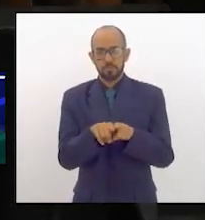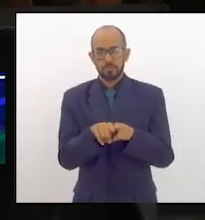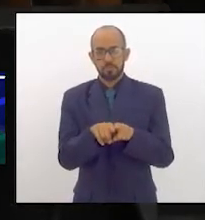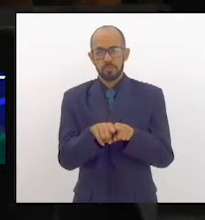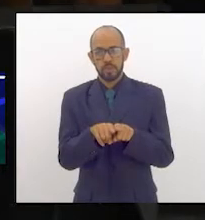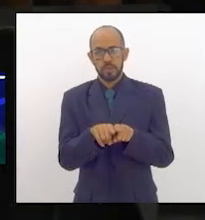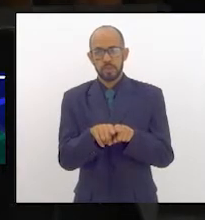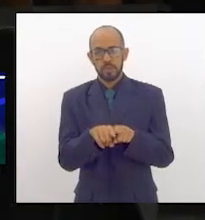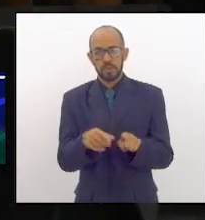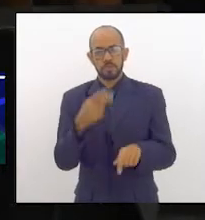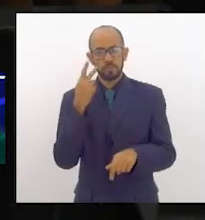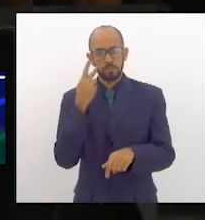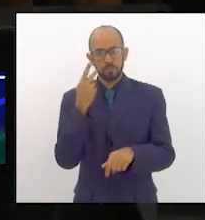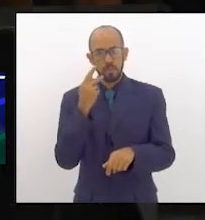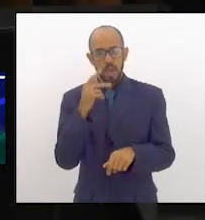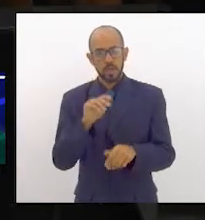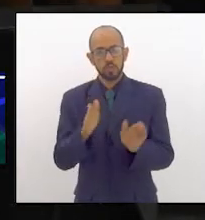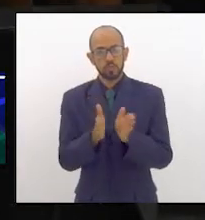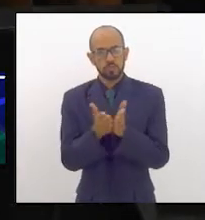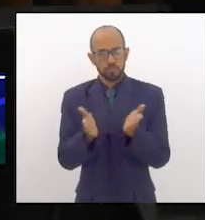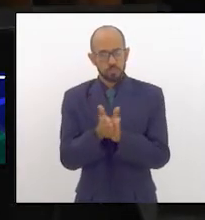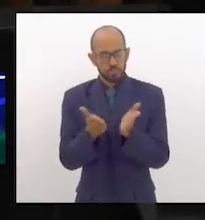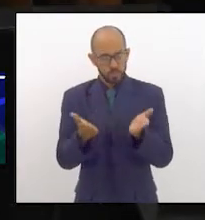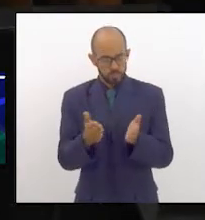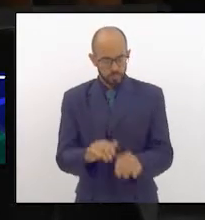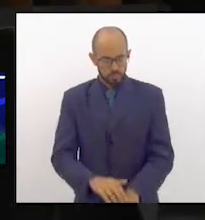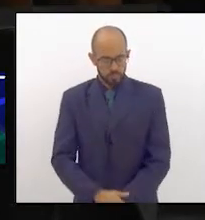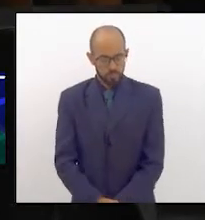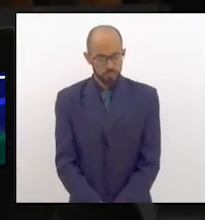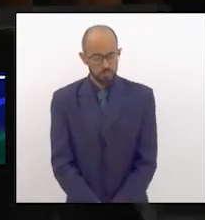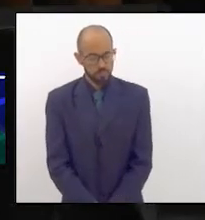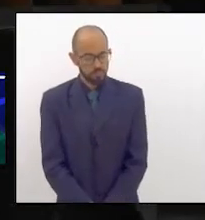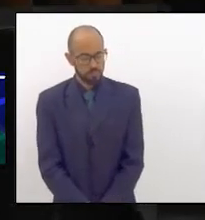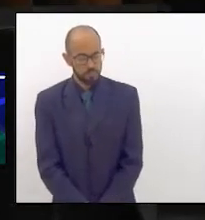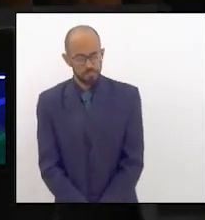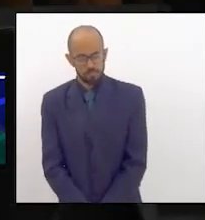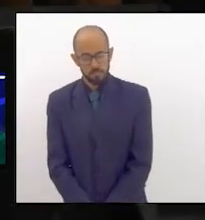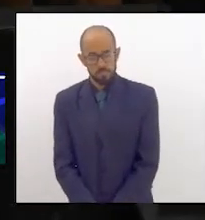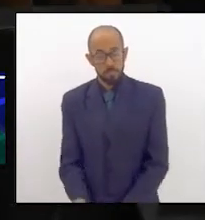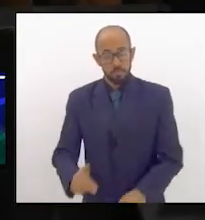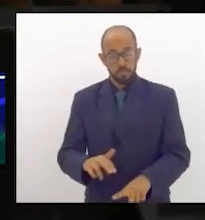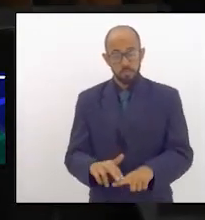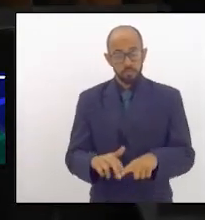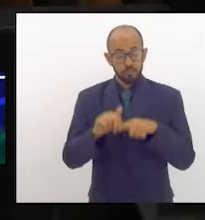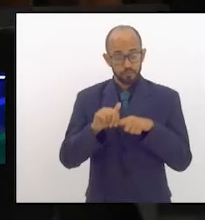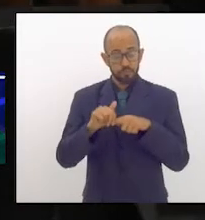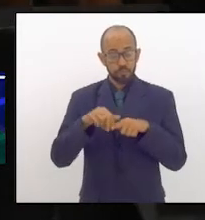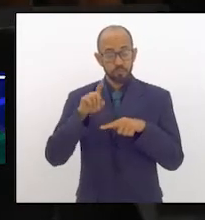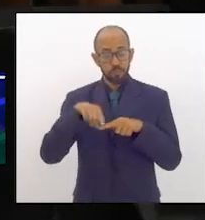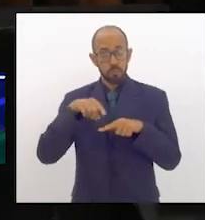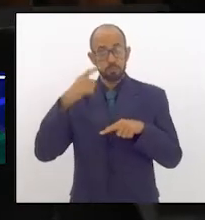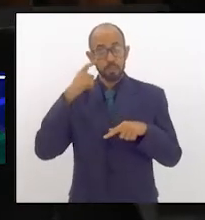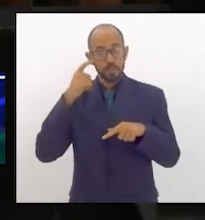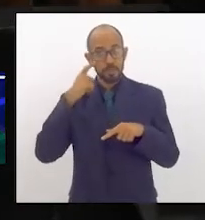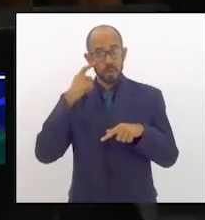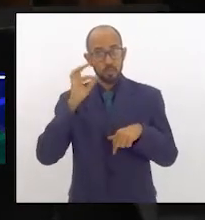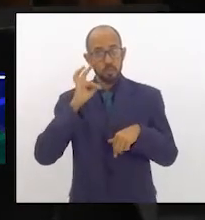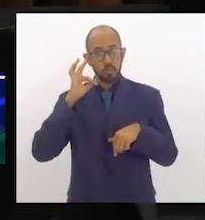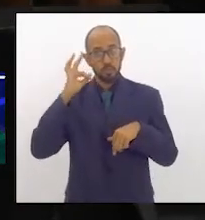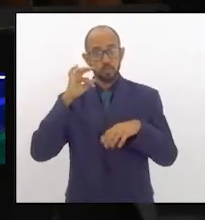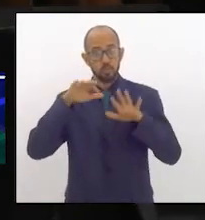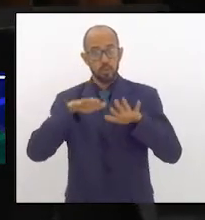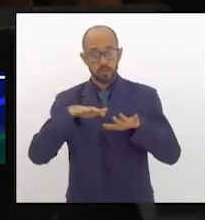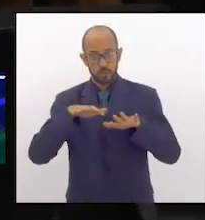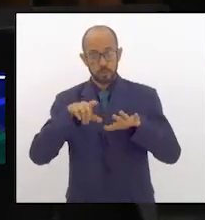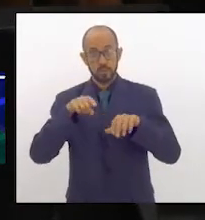para as classes menos favorecidas e exatamente pensando nesse futuro que